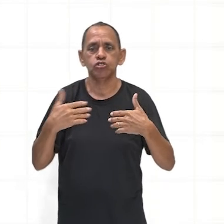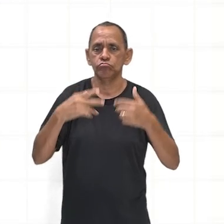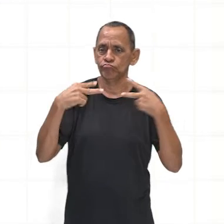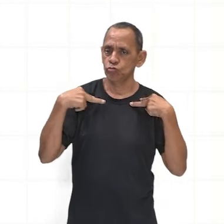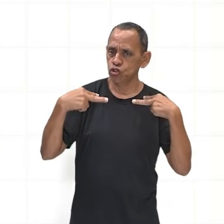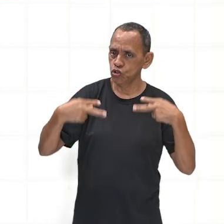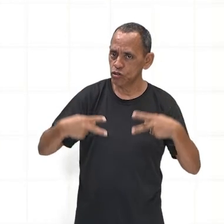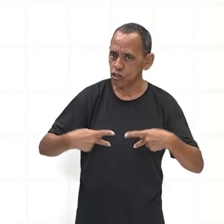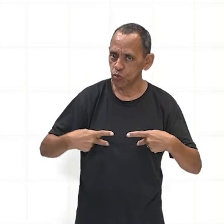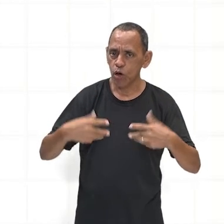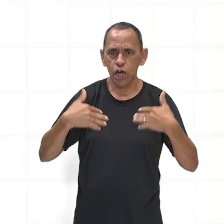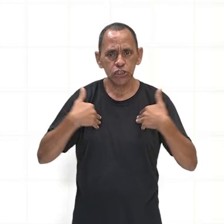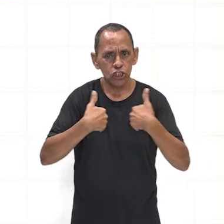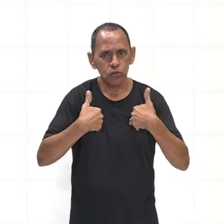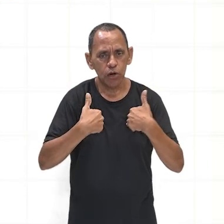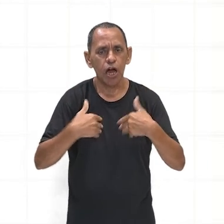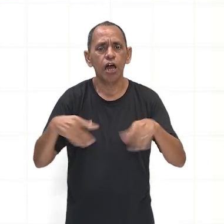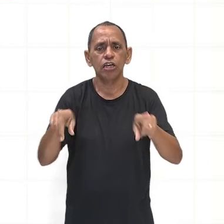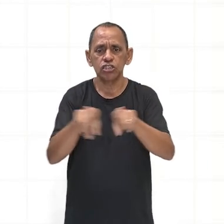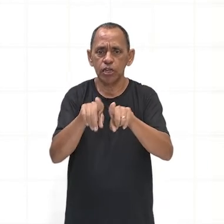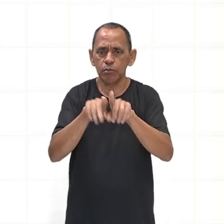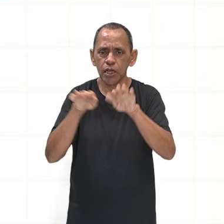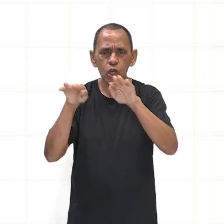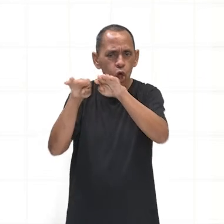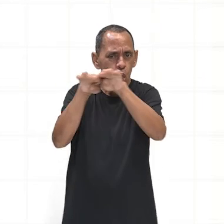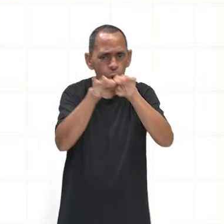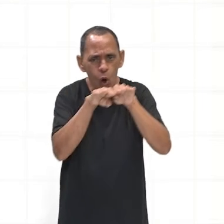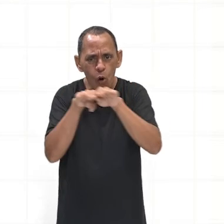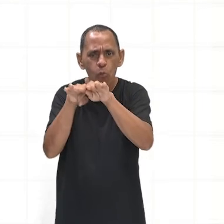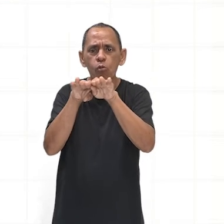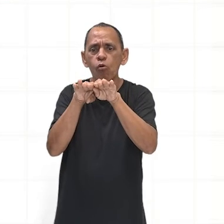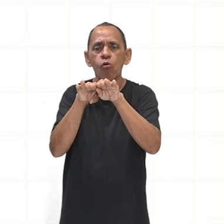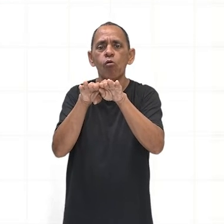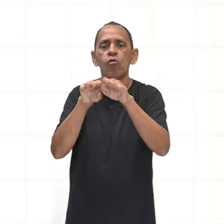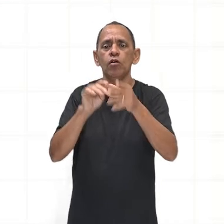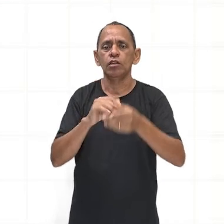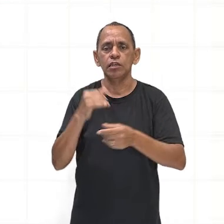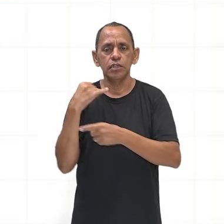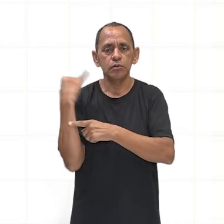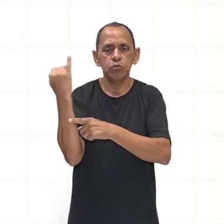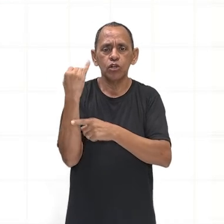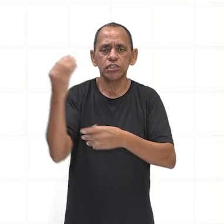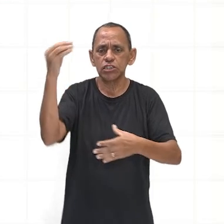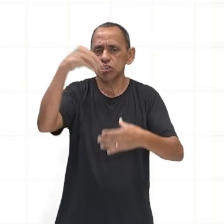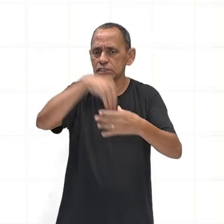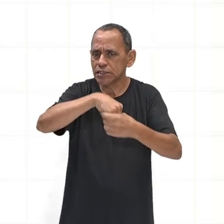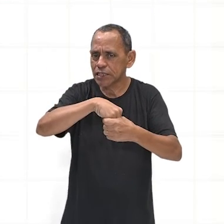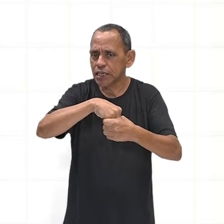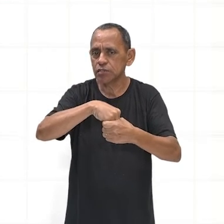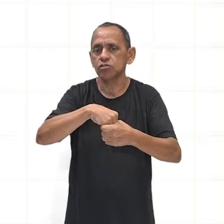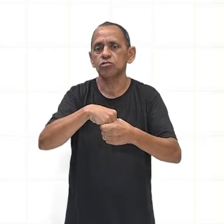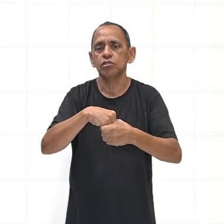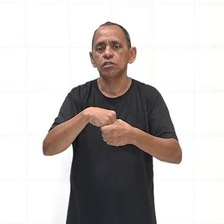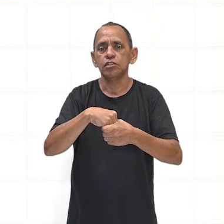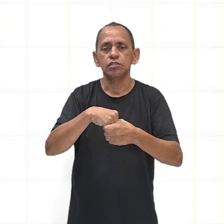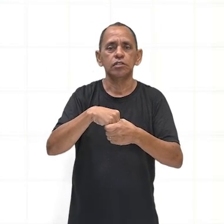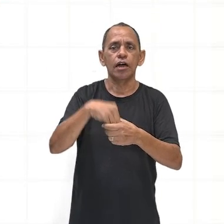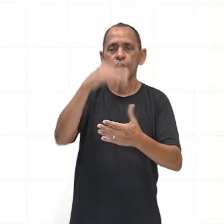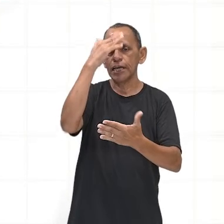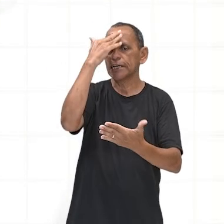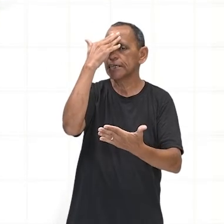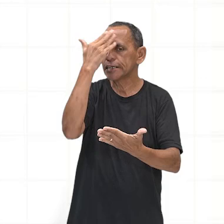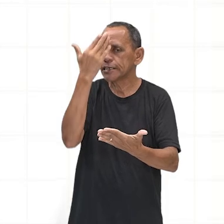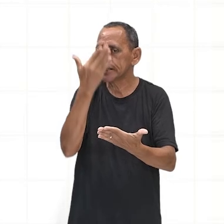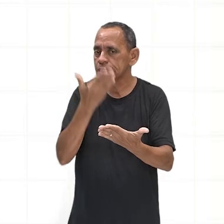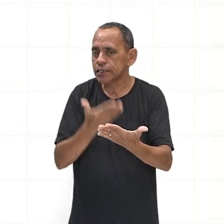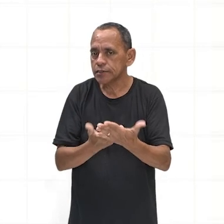era algo comum, extremamente importante, pois eles acreditavam que assim